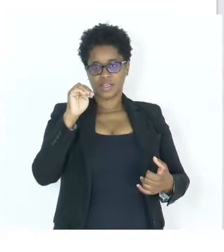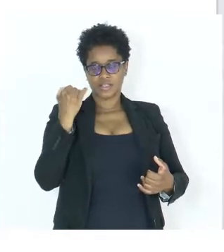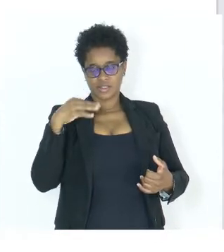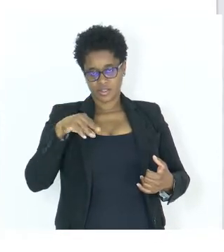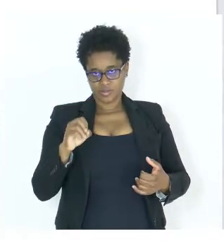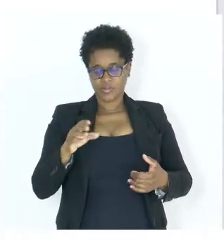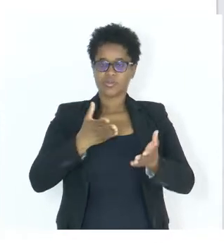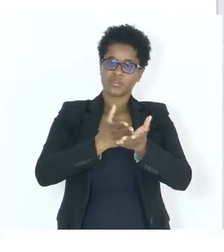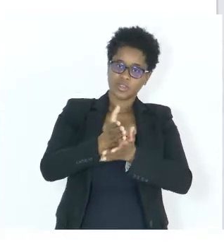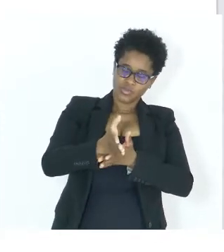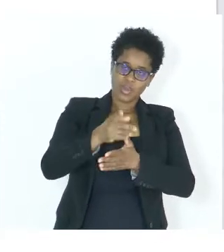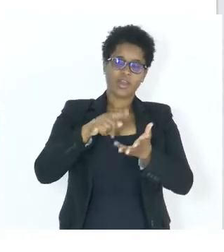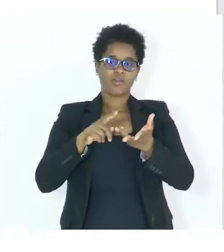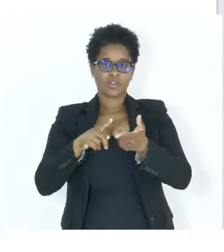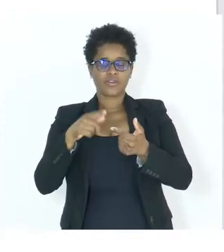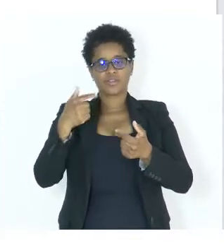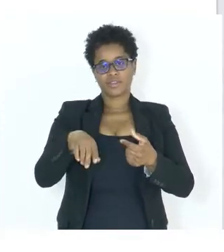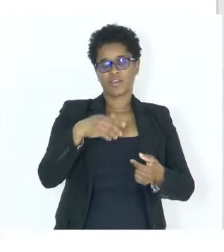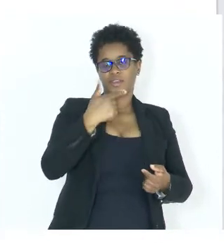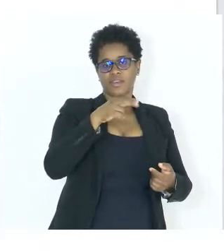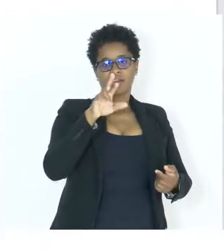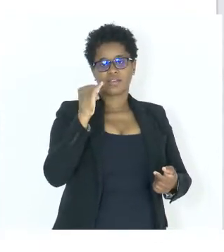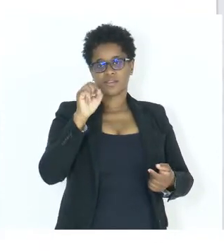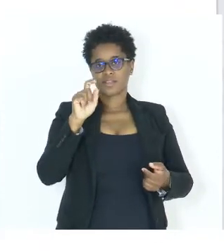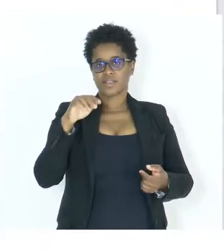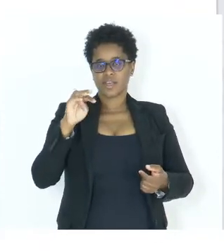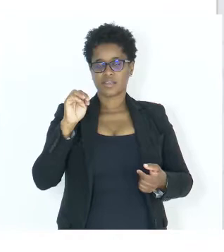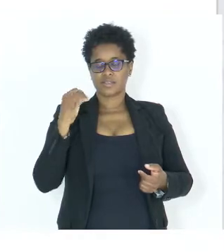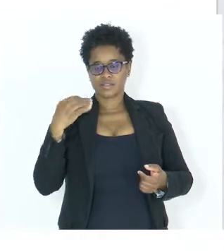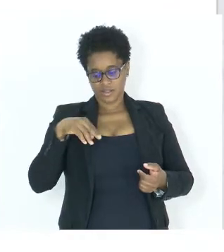a contar, vamos ter 31º.